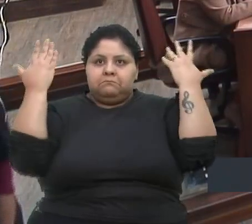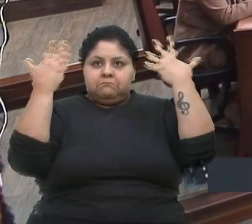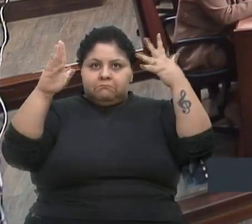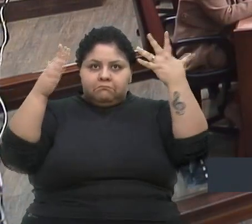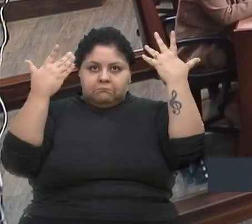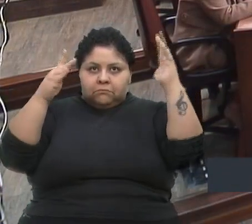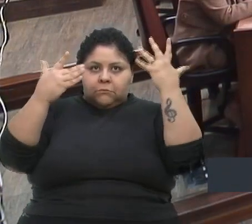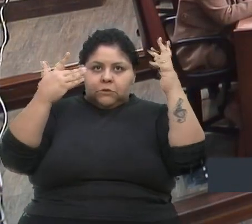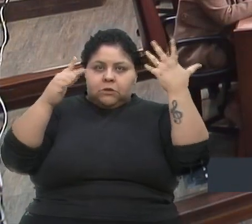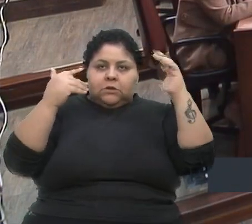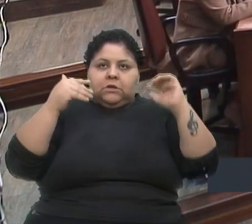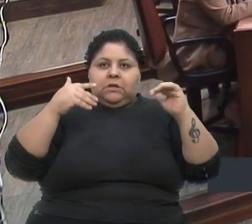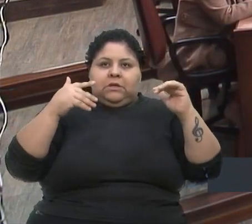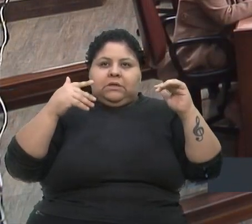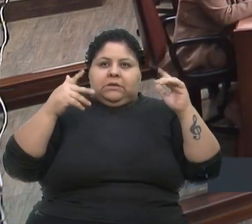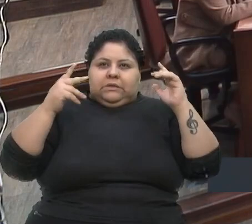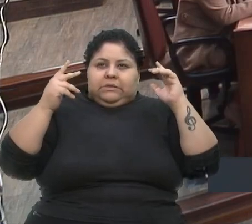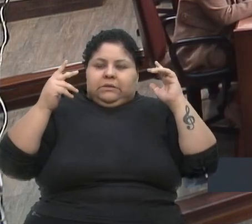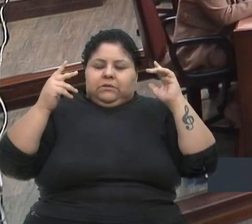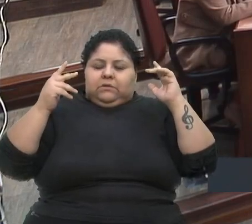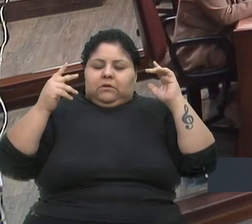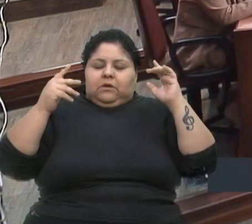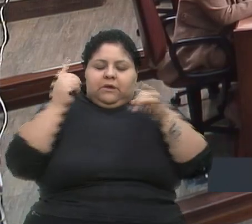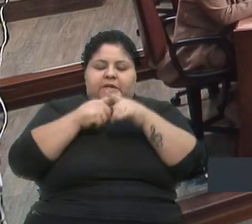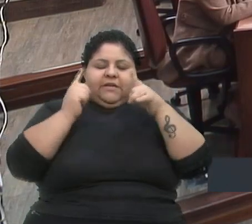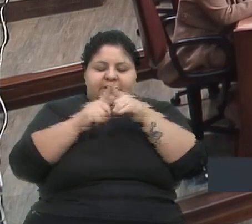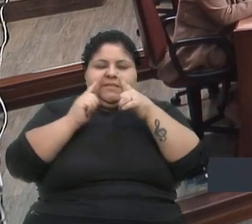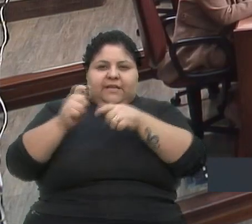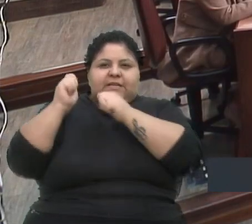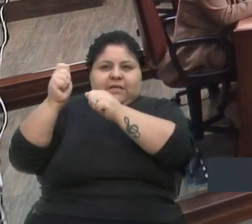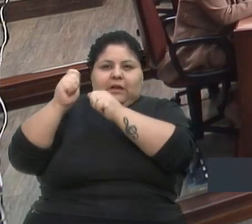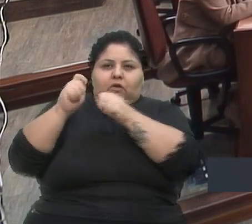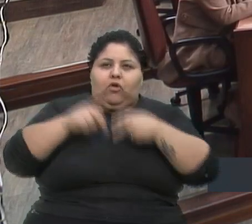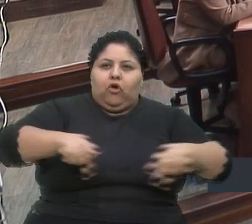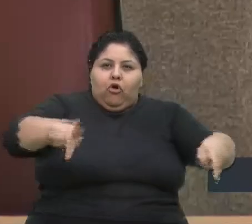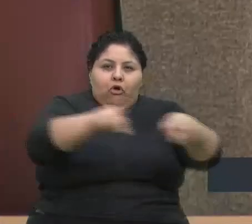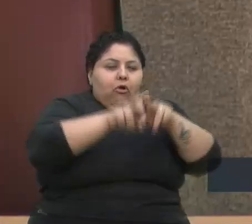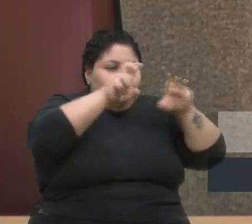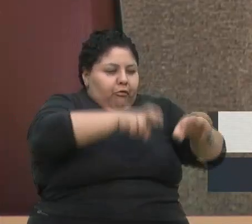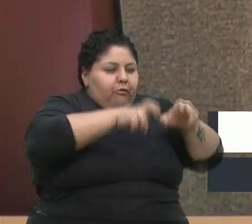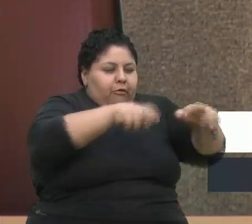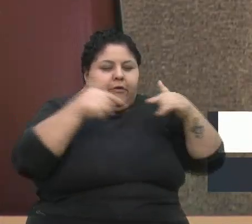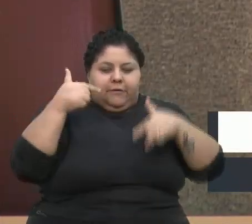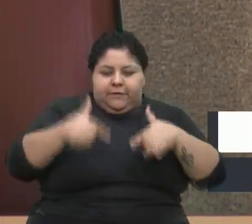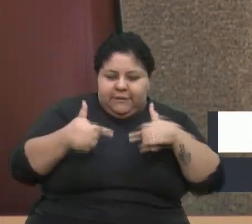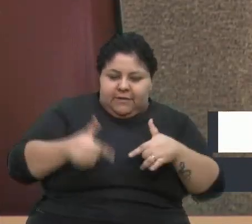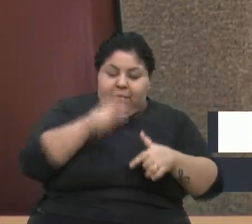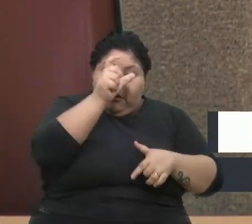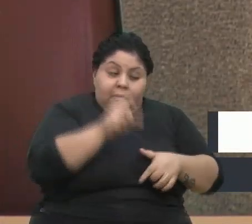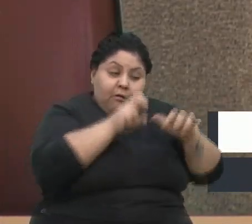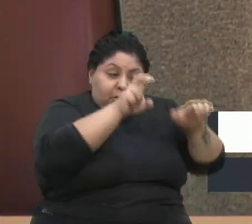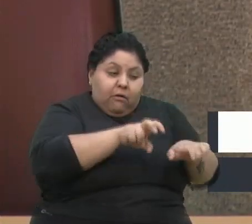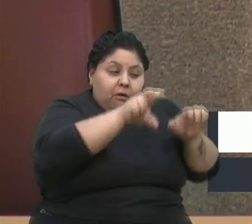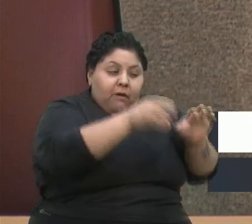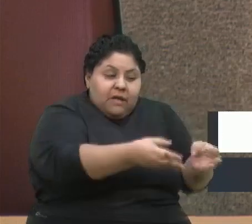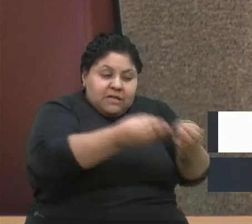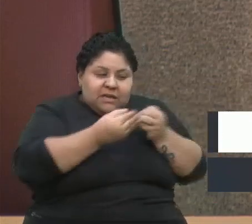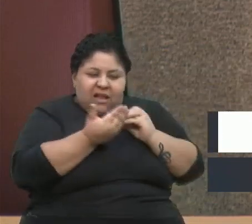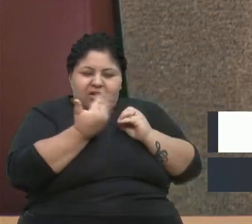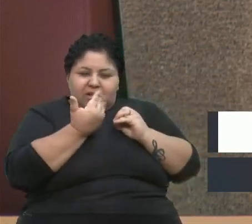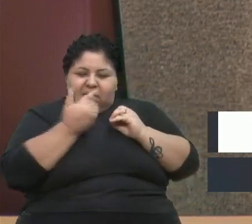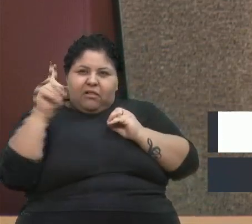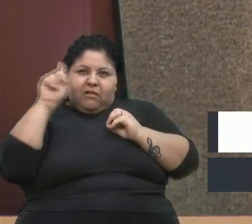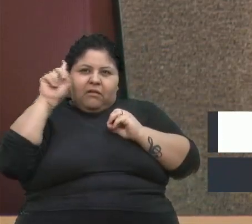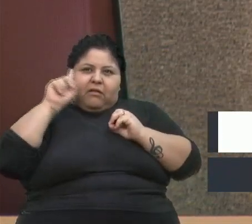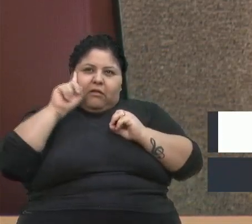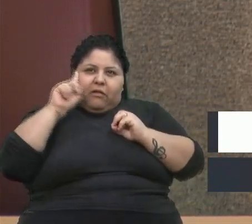nessa luta aí, junto ao nosso povo da roça, o povo que trabalha, o agricultor que traz o alimento para cada dia, para